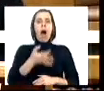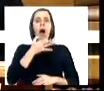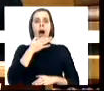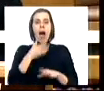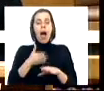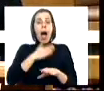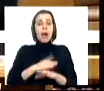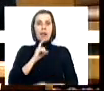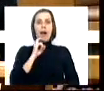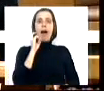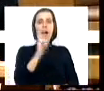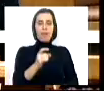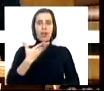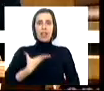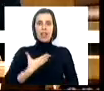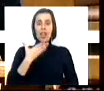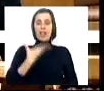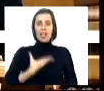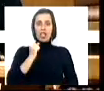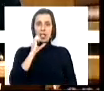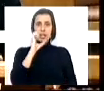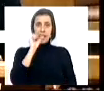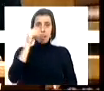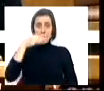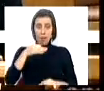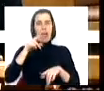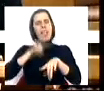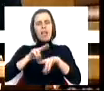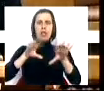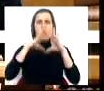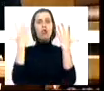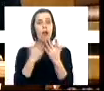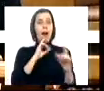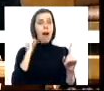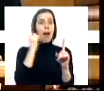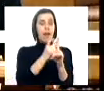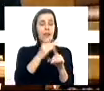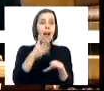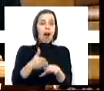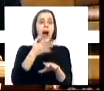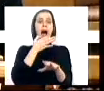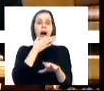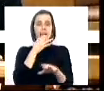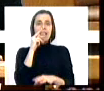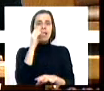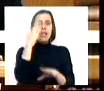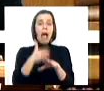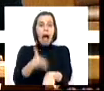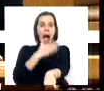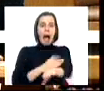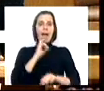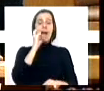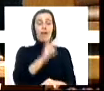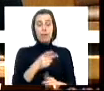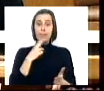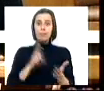sido comunicada à DGPC, a respectiva Direção-Geral, com uma antecedência de 30 dias.